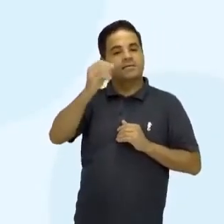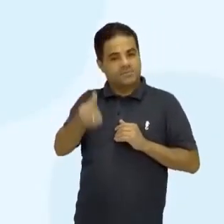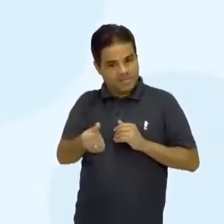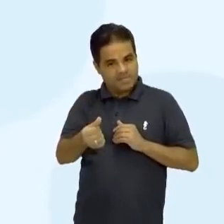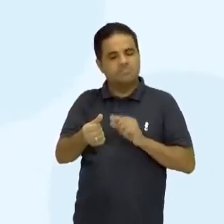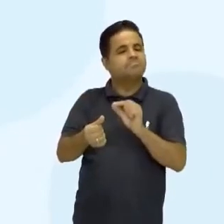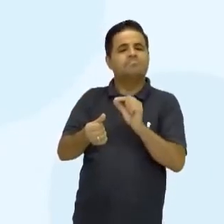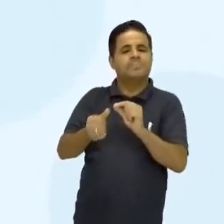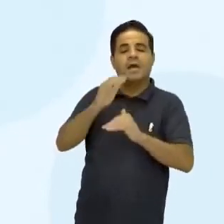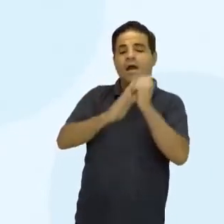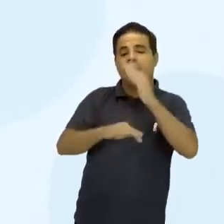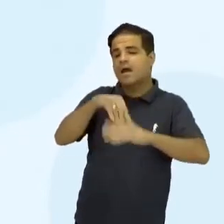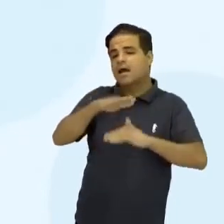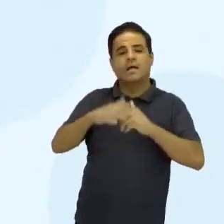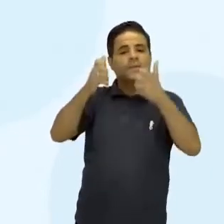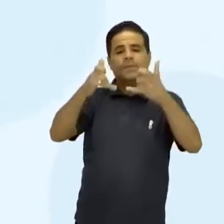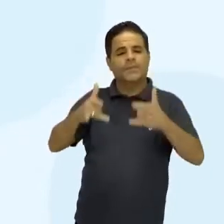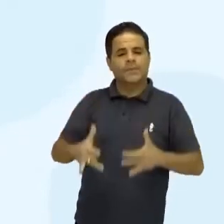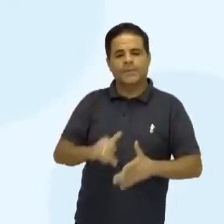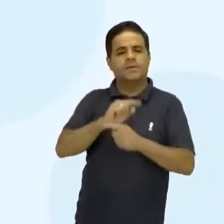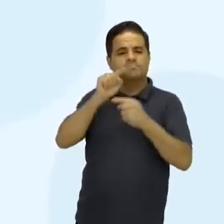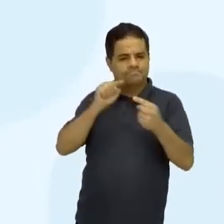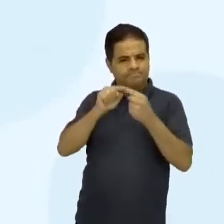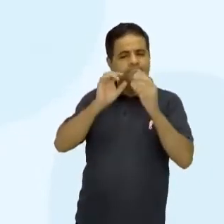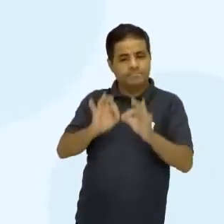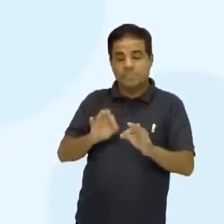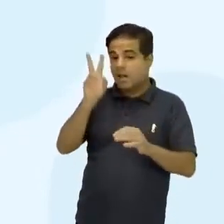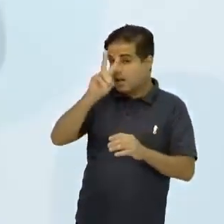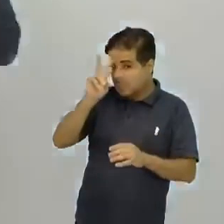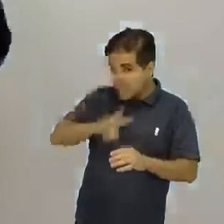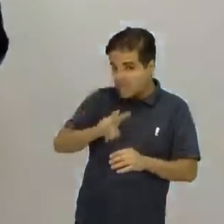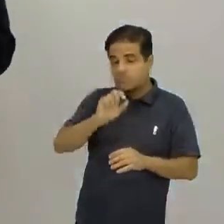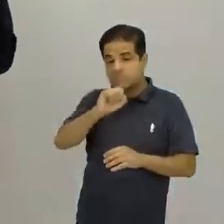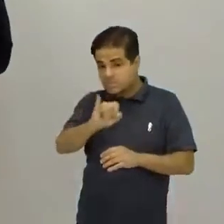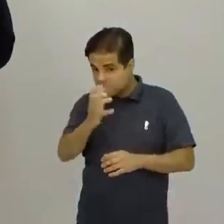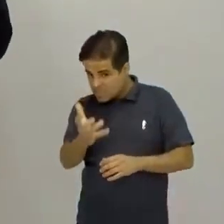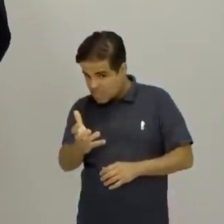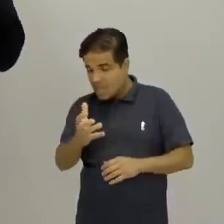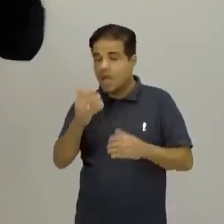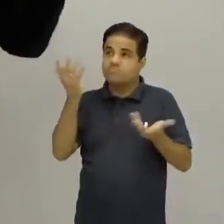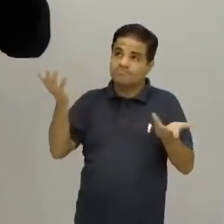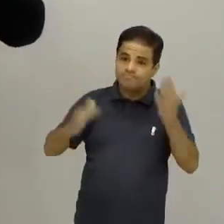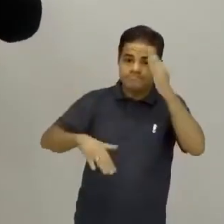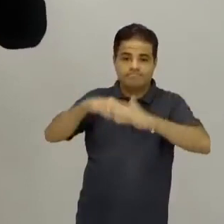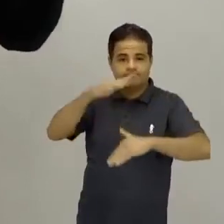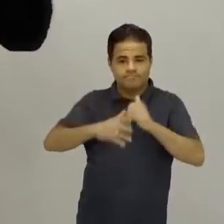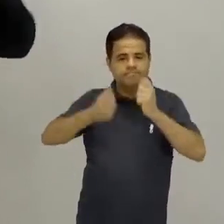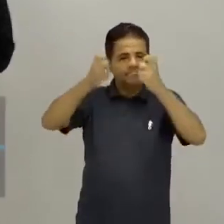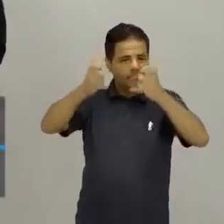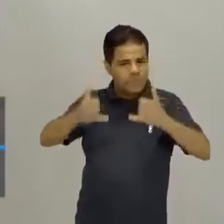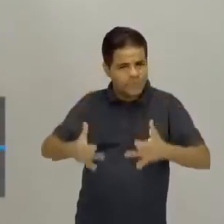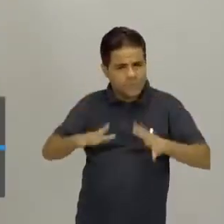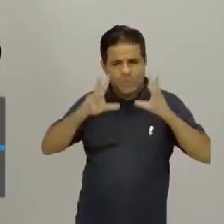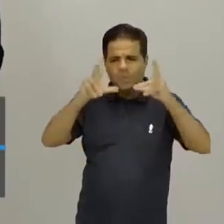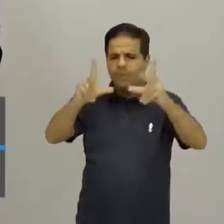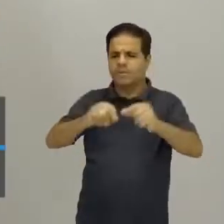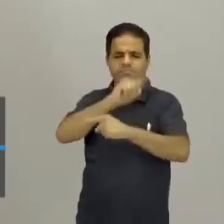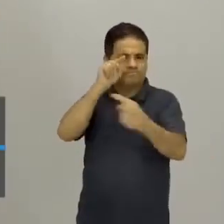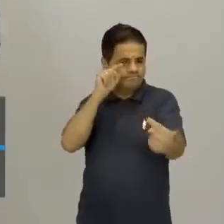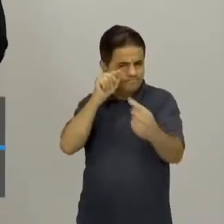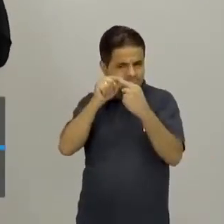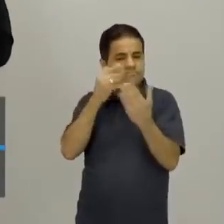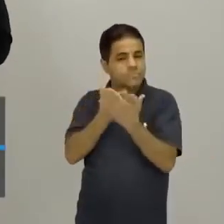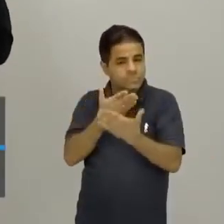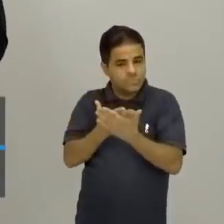EF09MA06, que é essa habilidade falando sobre funções. Então, lembrando, professor, caso você queira a habilidade descritiva totalmente, os objetivos da